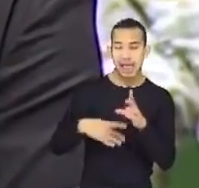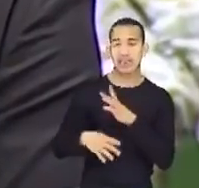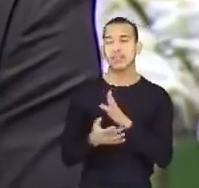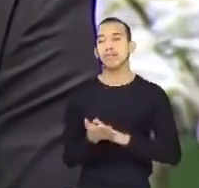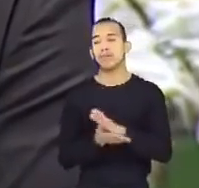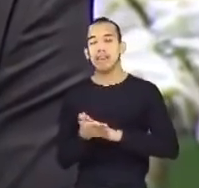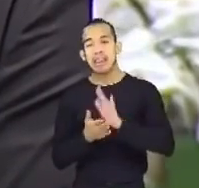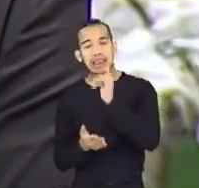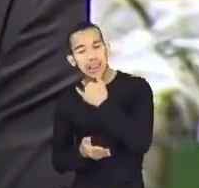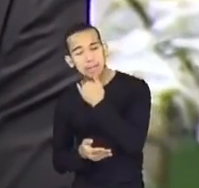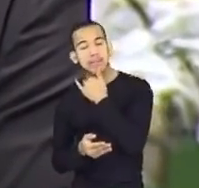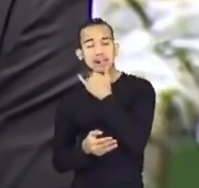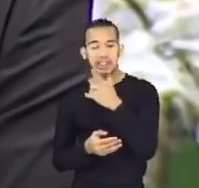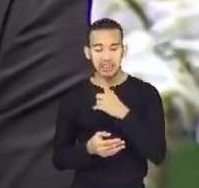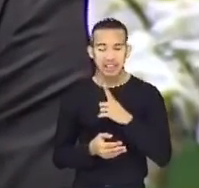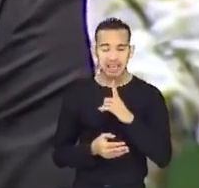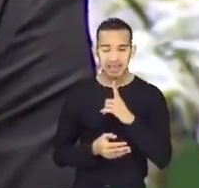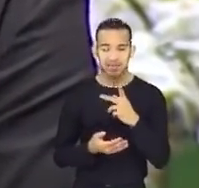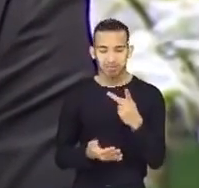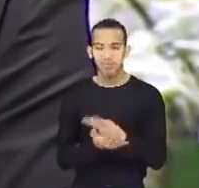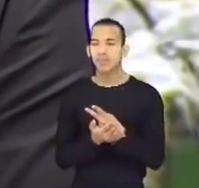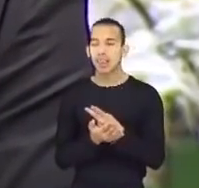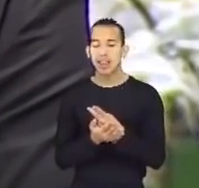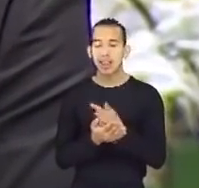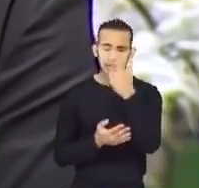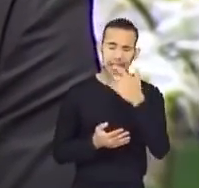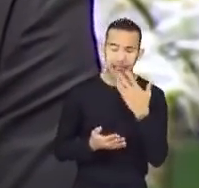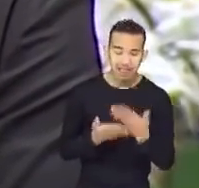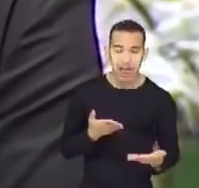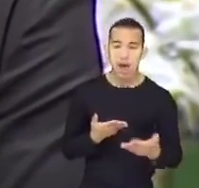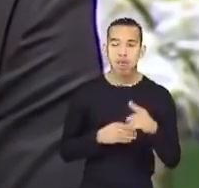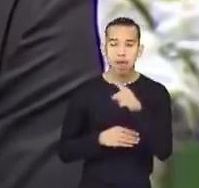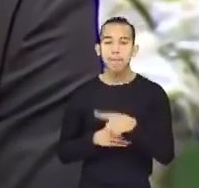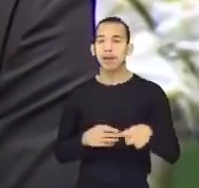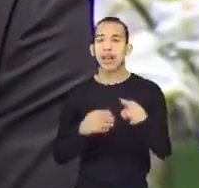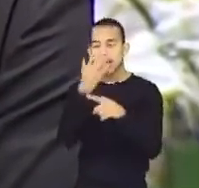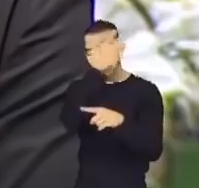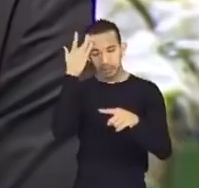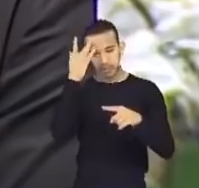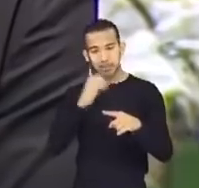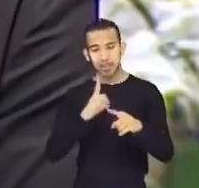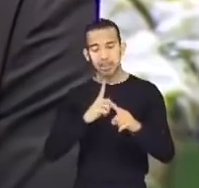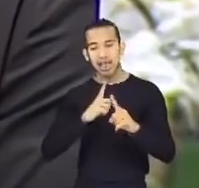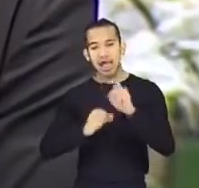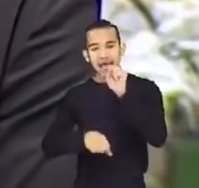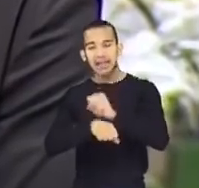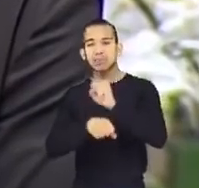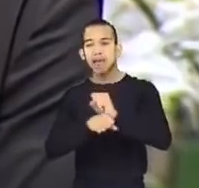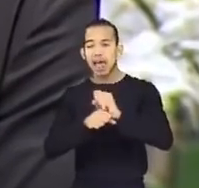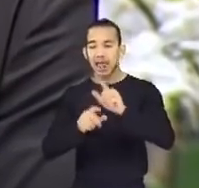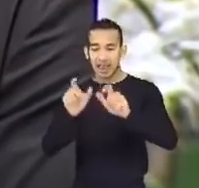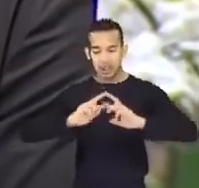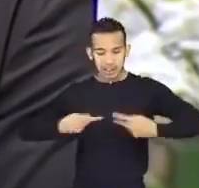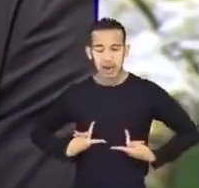de decepção, de derrota para aqueles que esperam no homem é